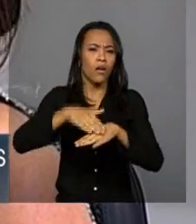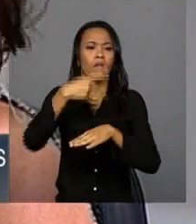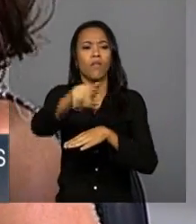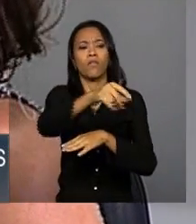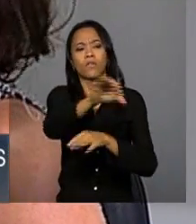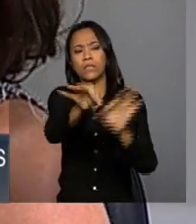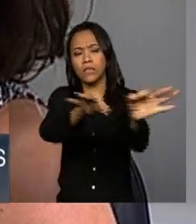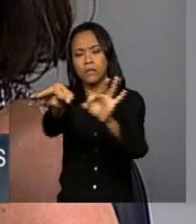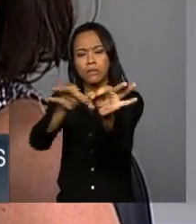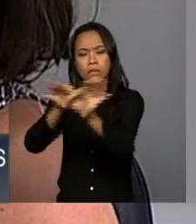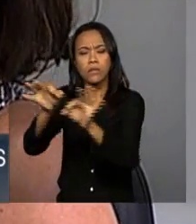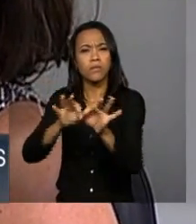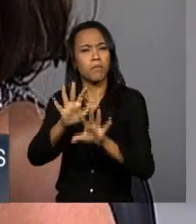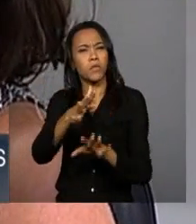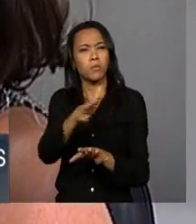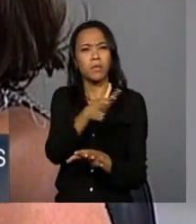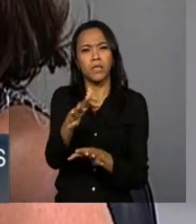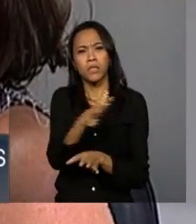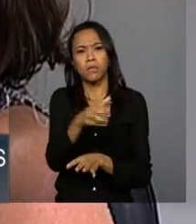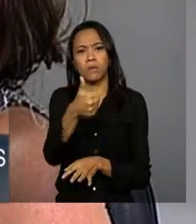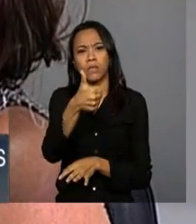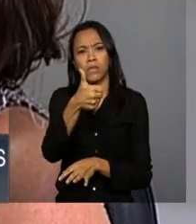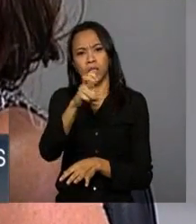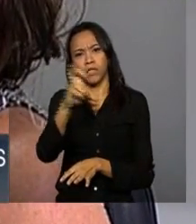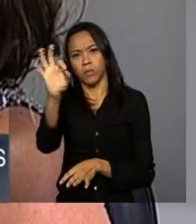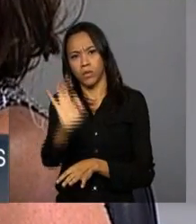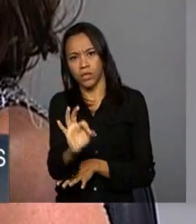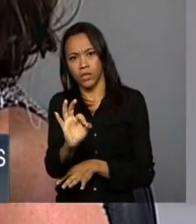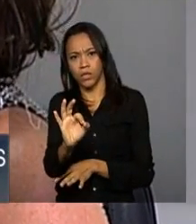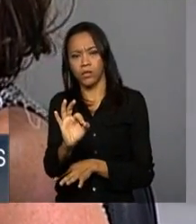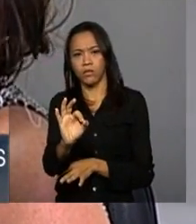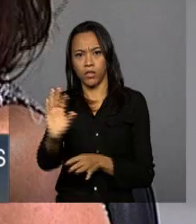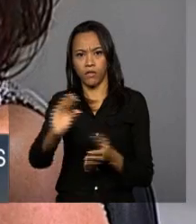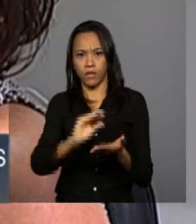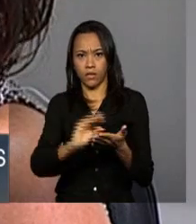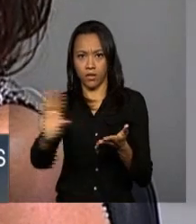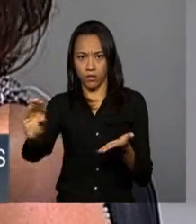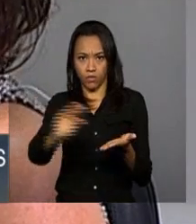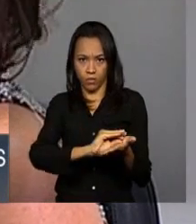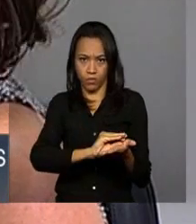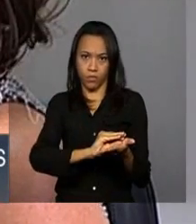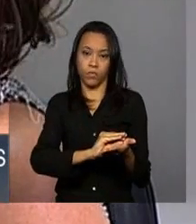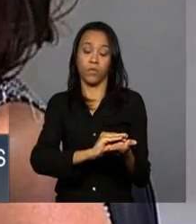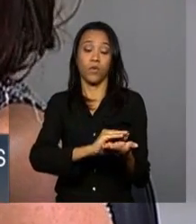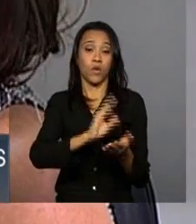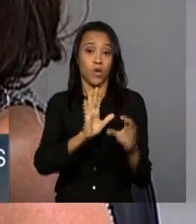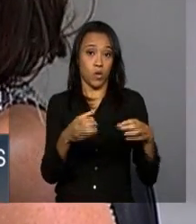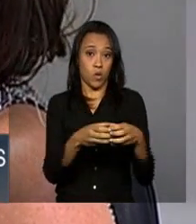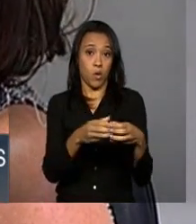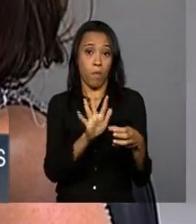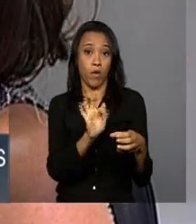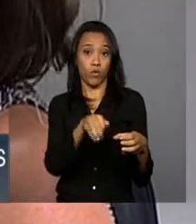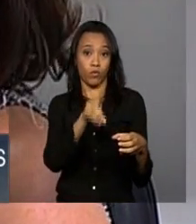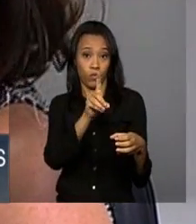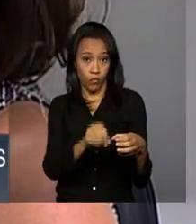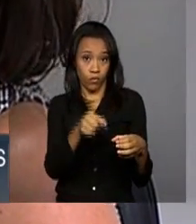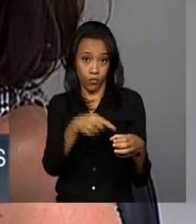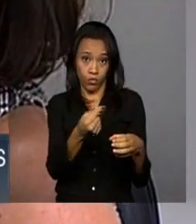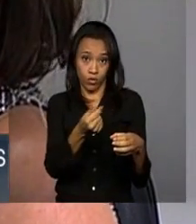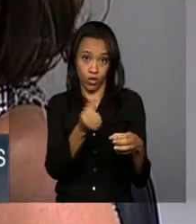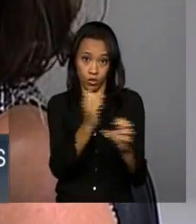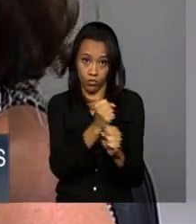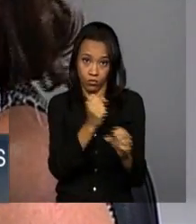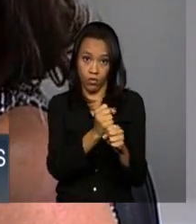mais ou menos 15% né do que vai ser repassado pros fundos e confiando muito nos fundos com institucionais que estão